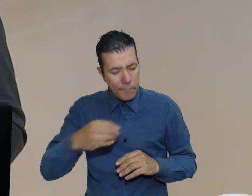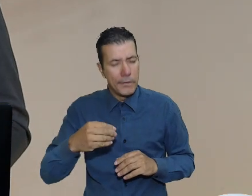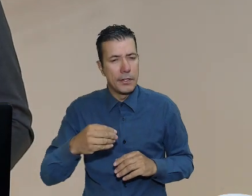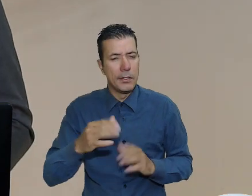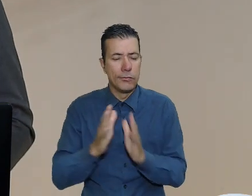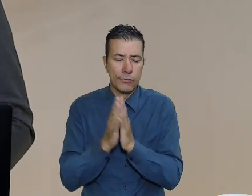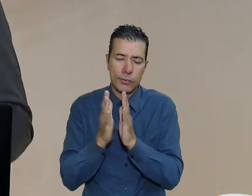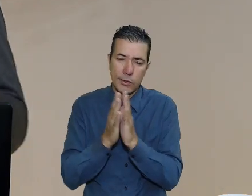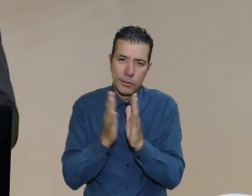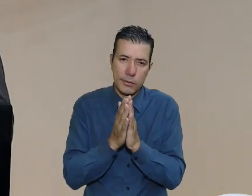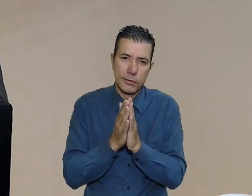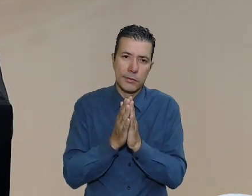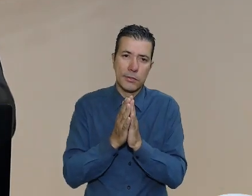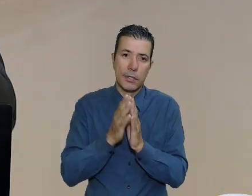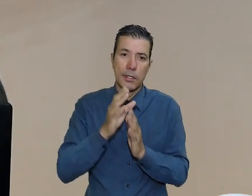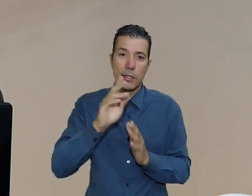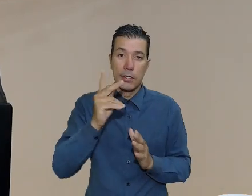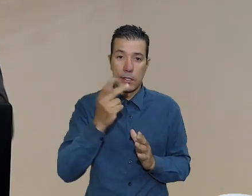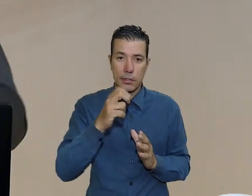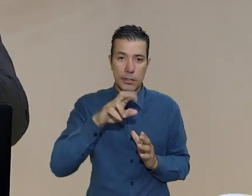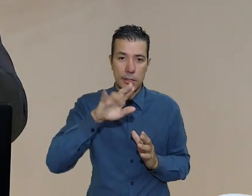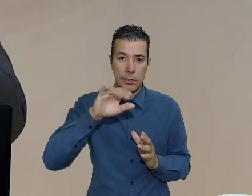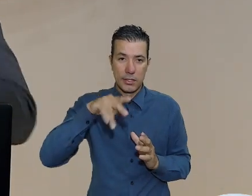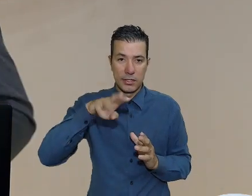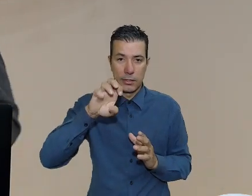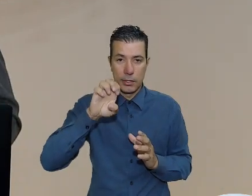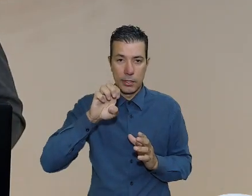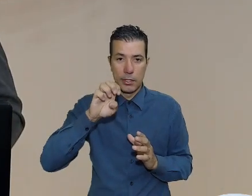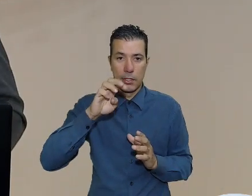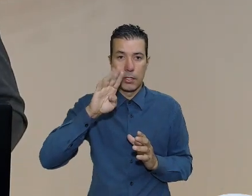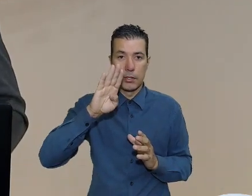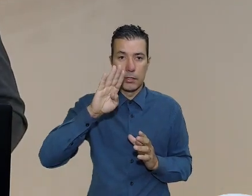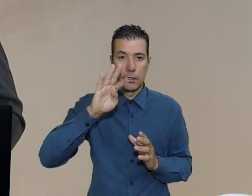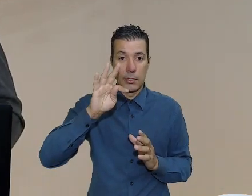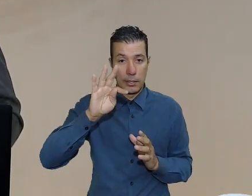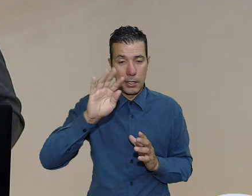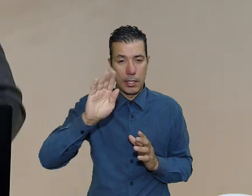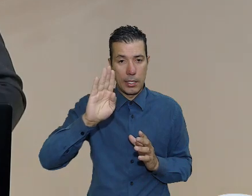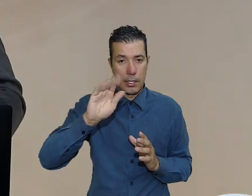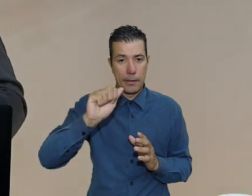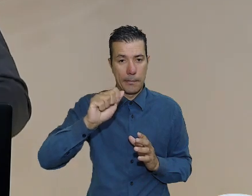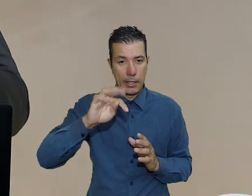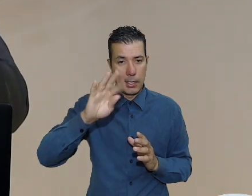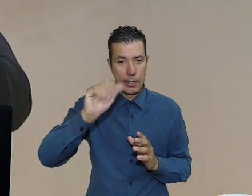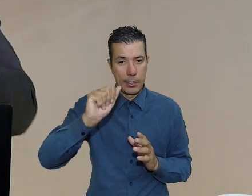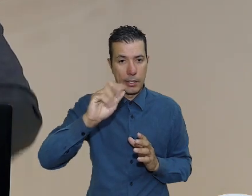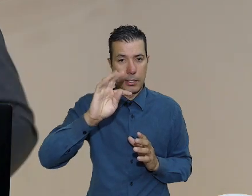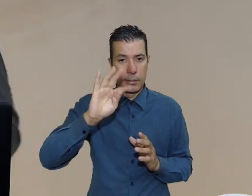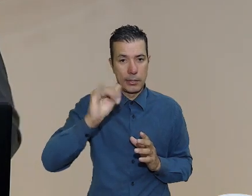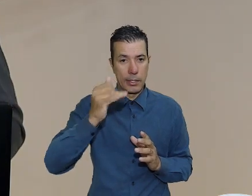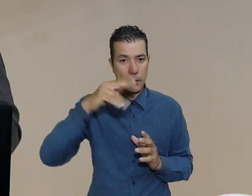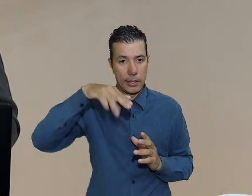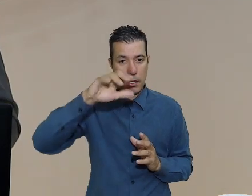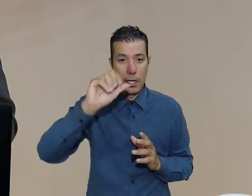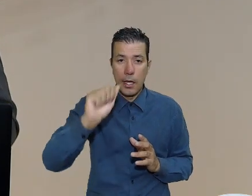neste momento, Henrique, Tabata e Tainá. Saiba, irmão, que Deus ouve